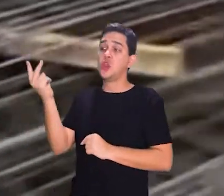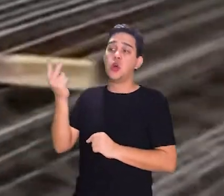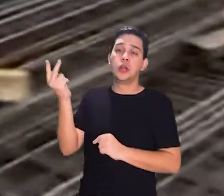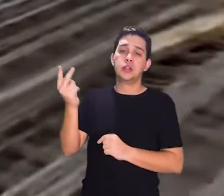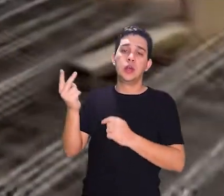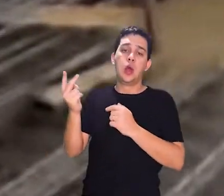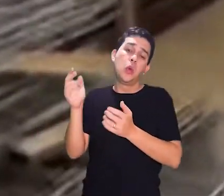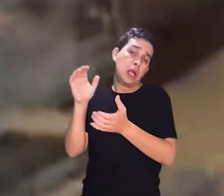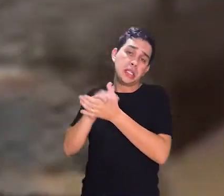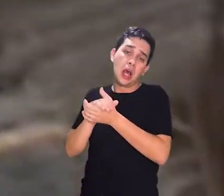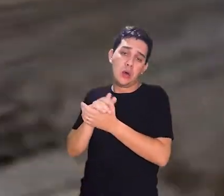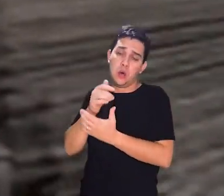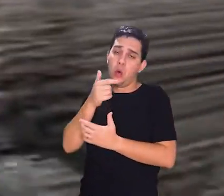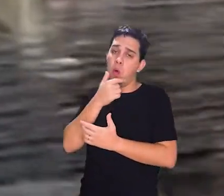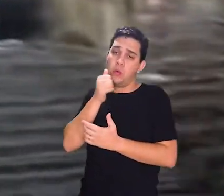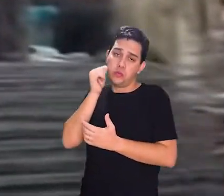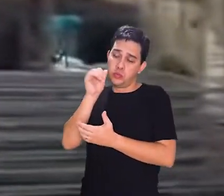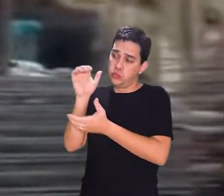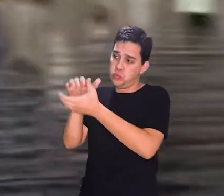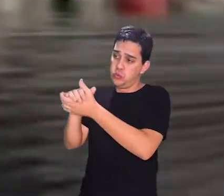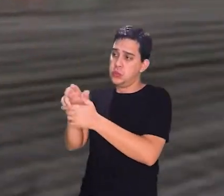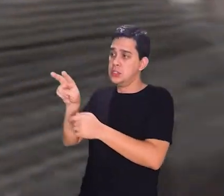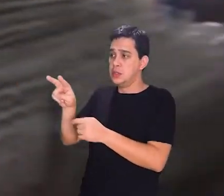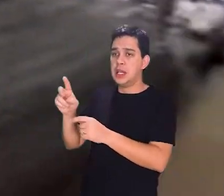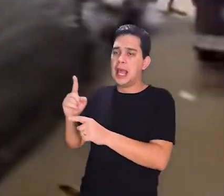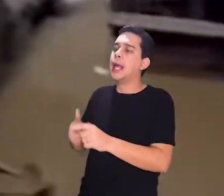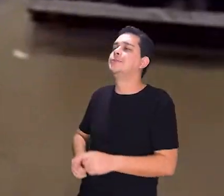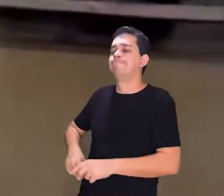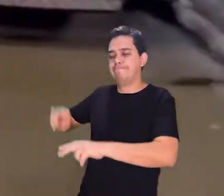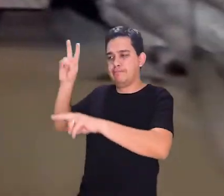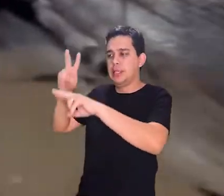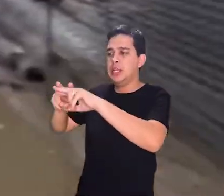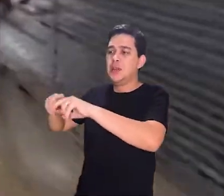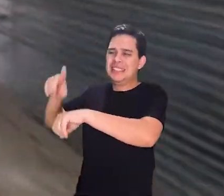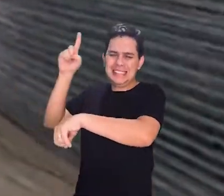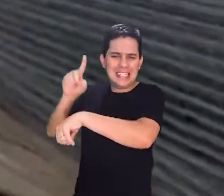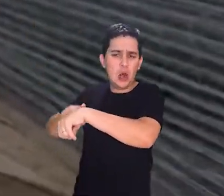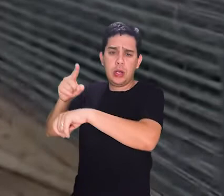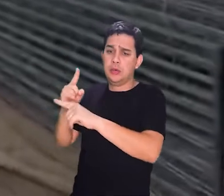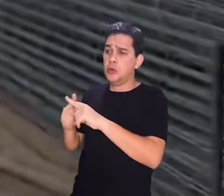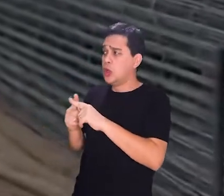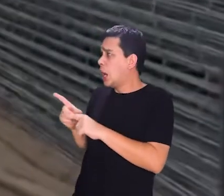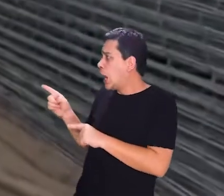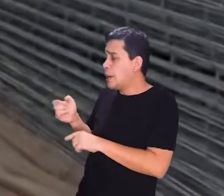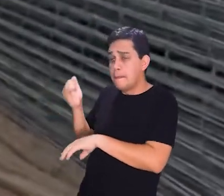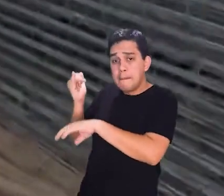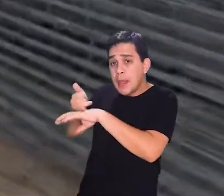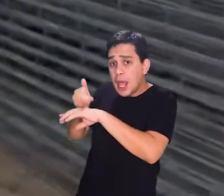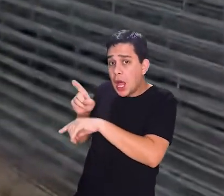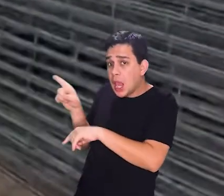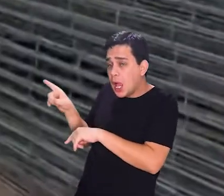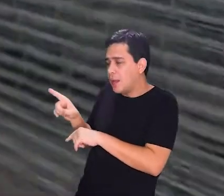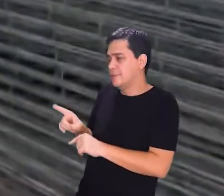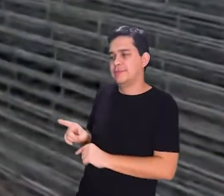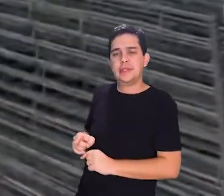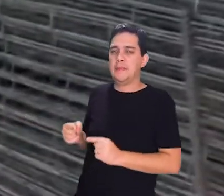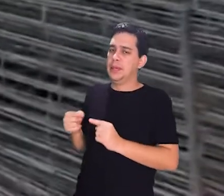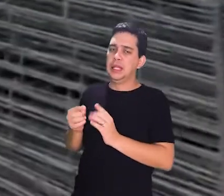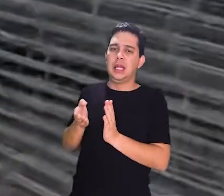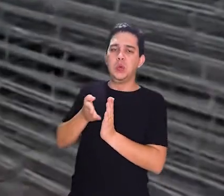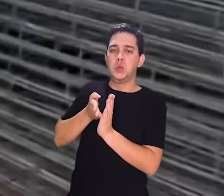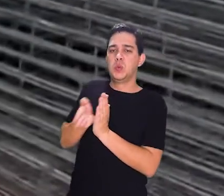foram presos em flagrante por ter em depósito produto de crime. Foram apreendidos